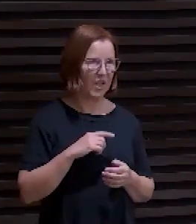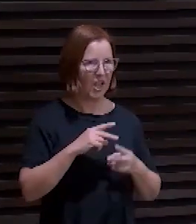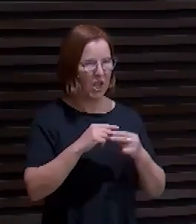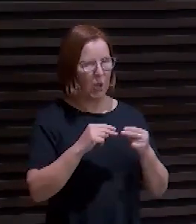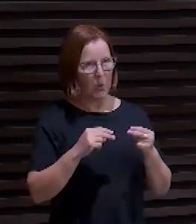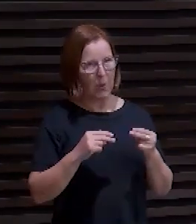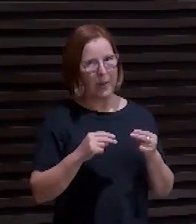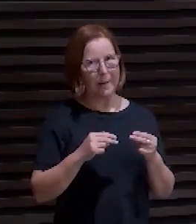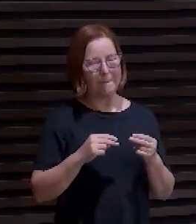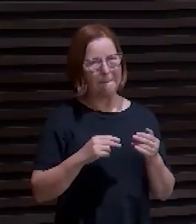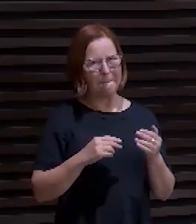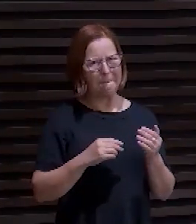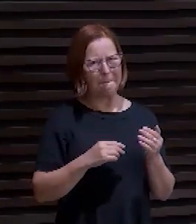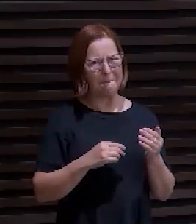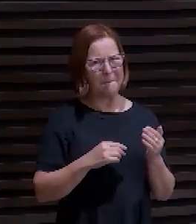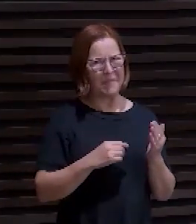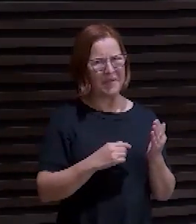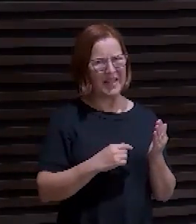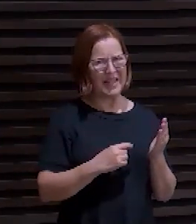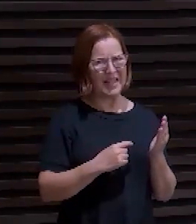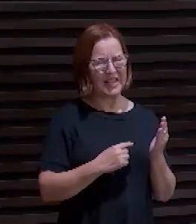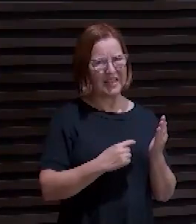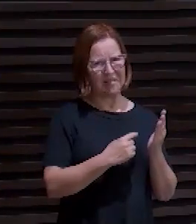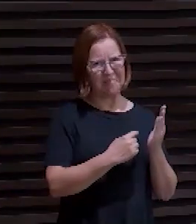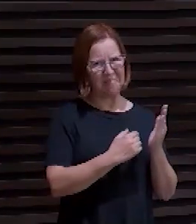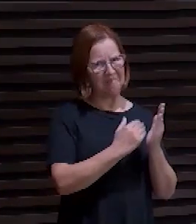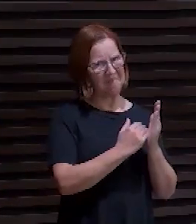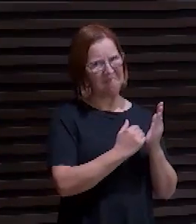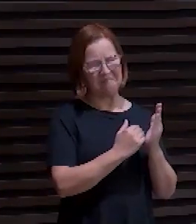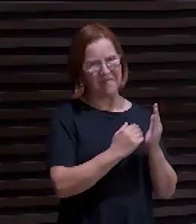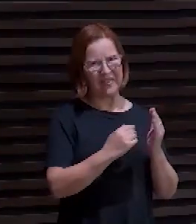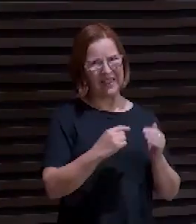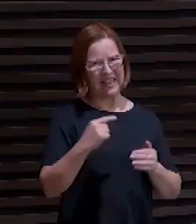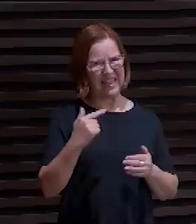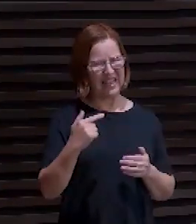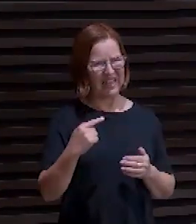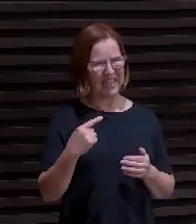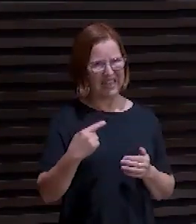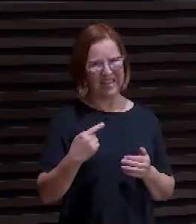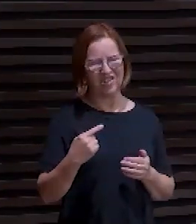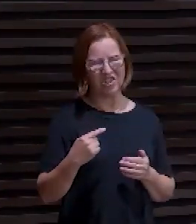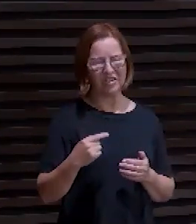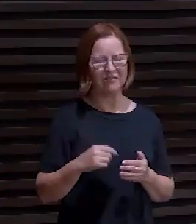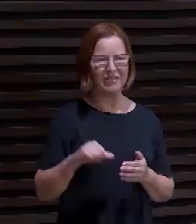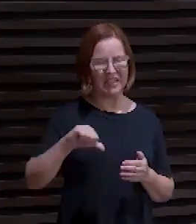Cristo Jesus estava completamente livre de qualquer transgressão.